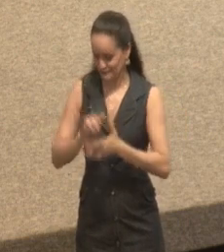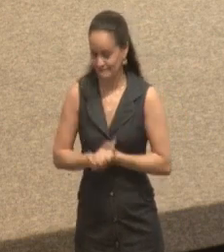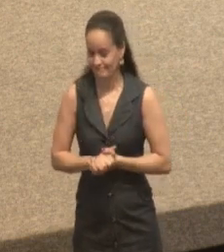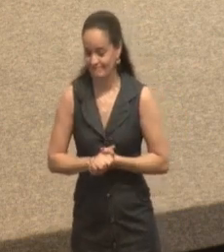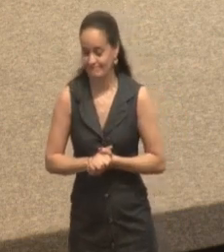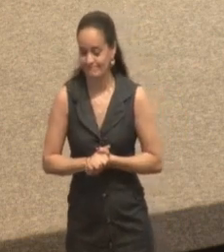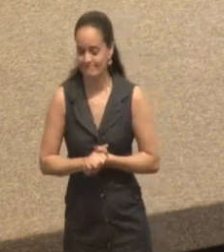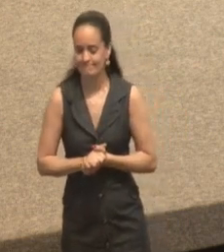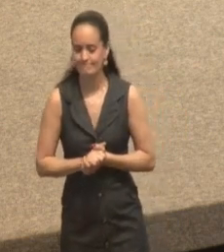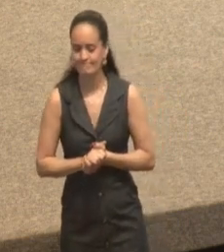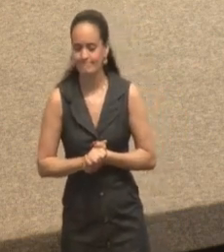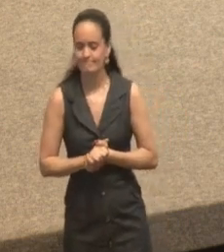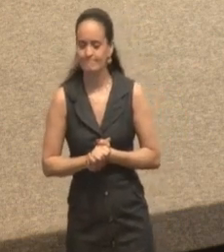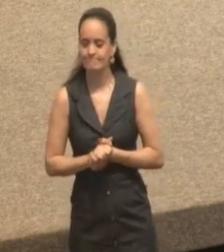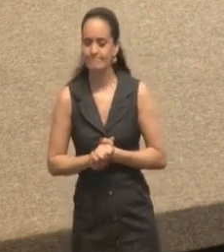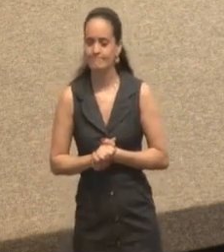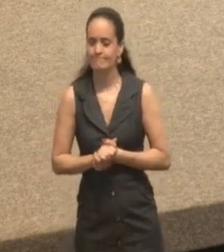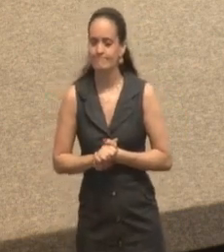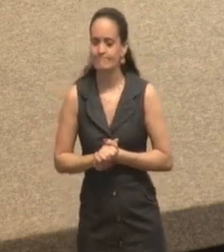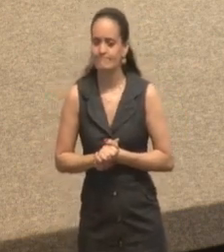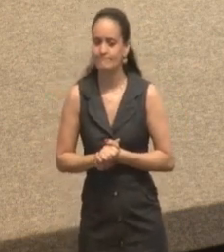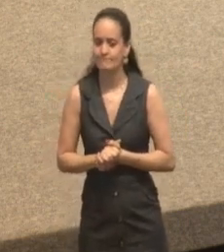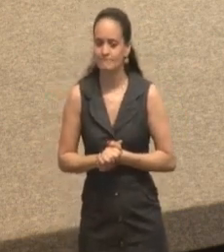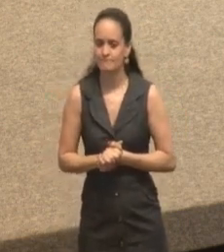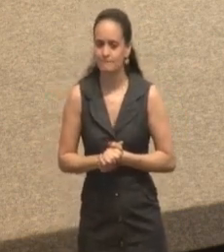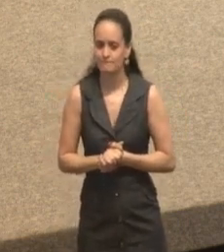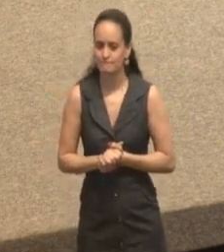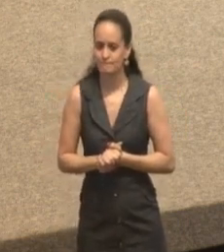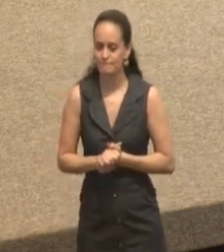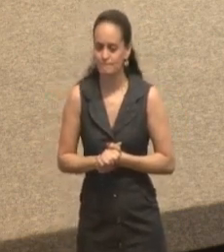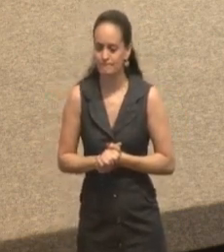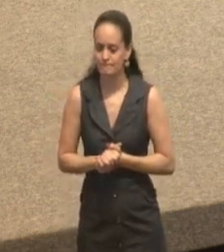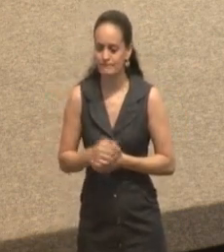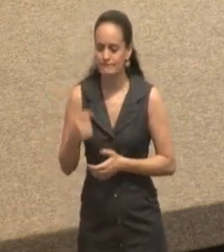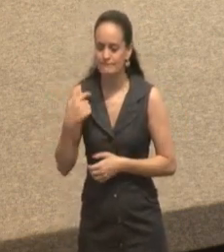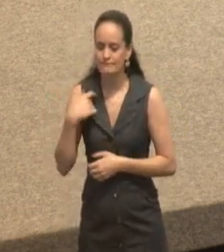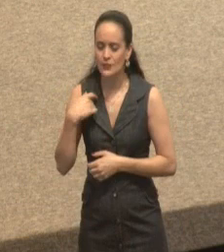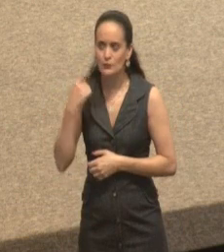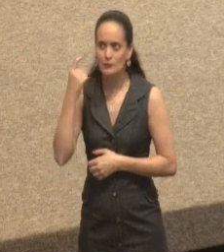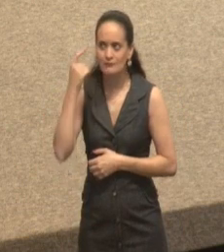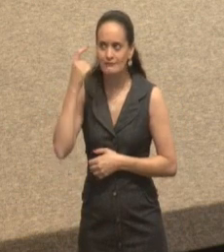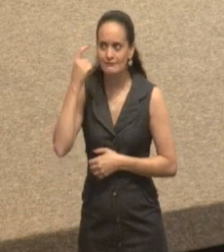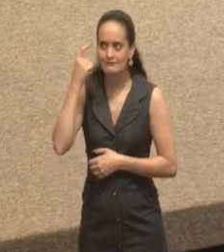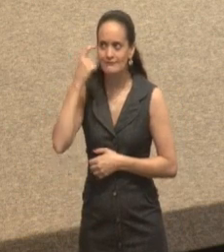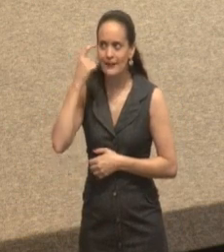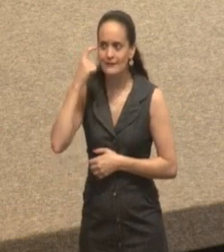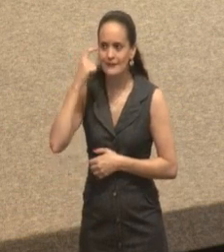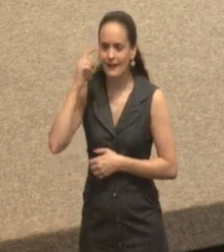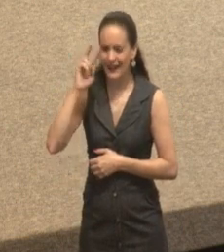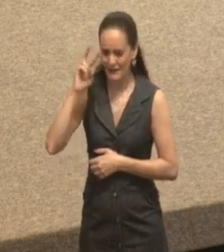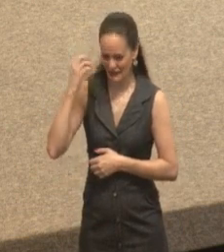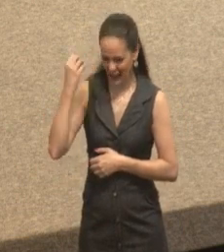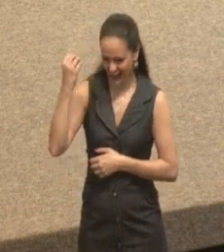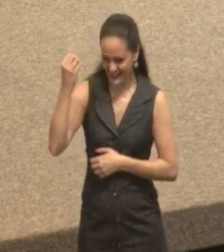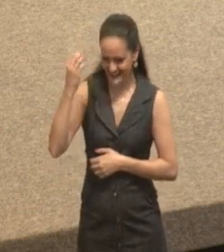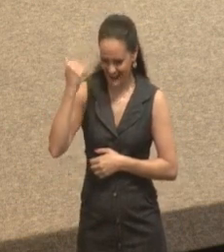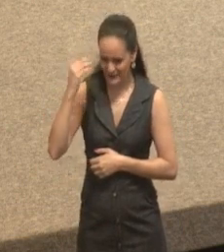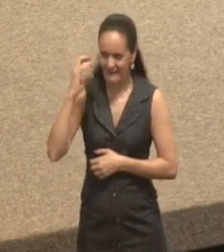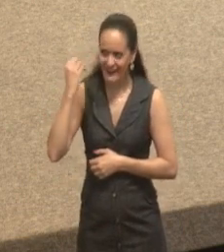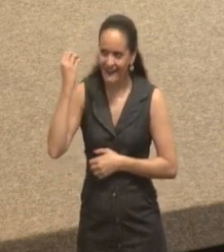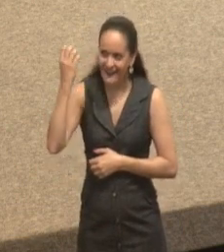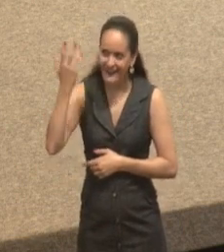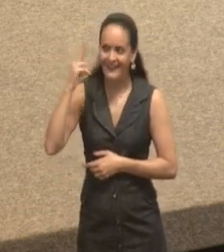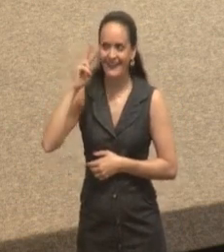a gente faz a mente viajar e lembramos de umas